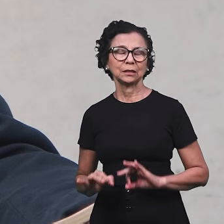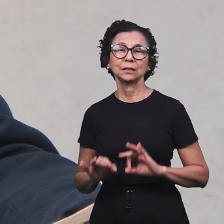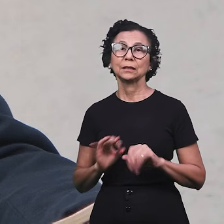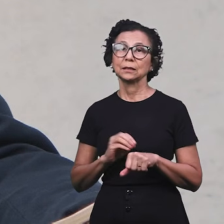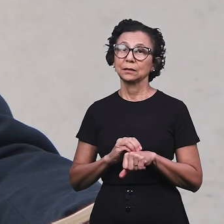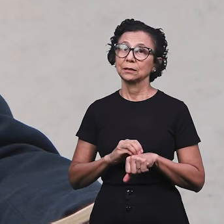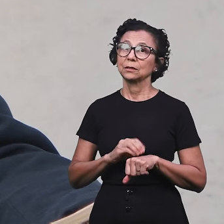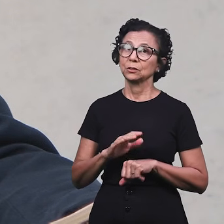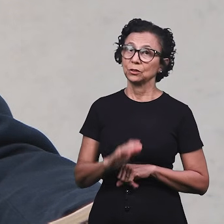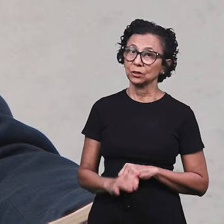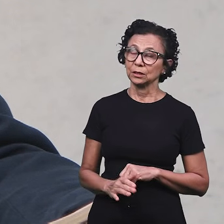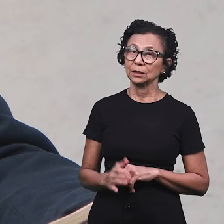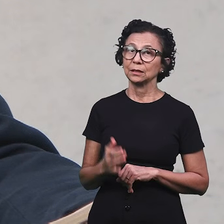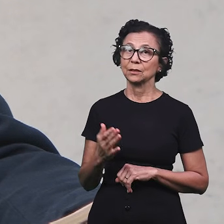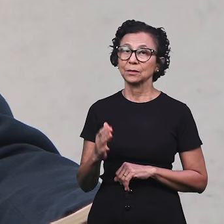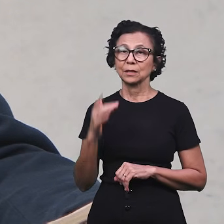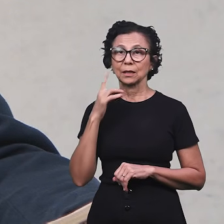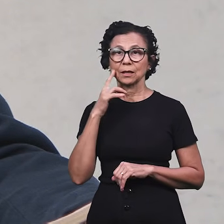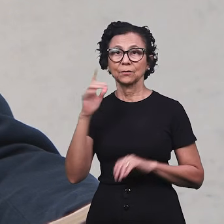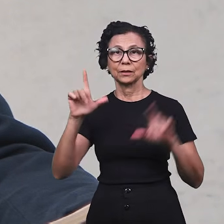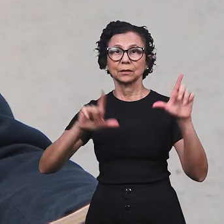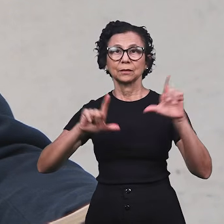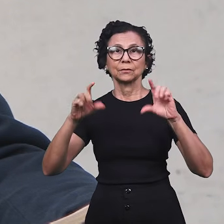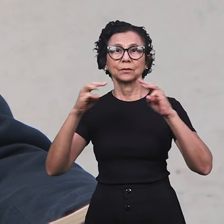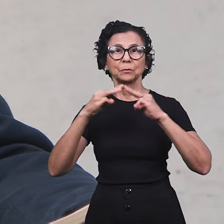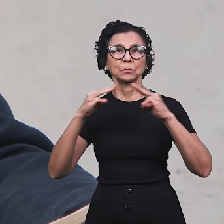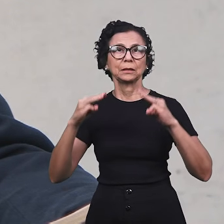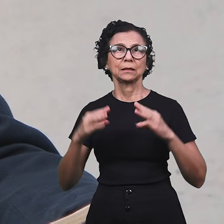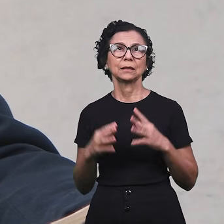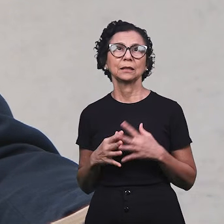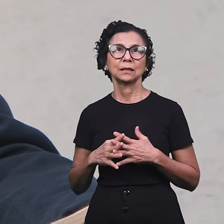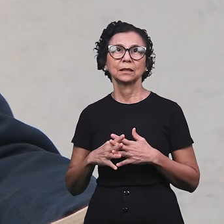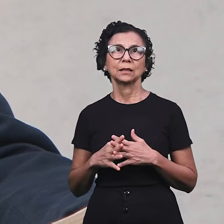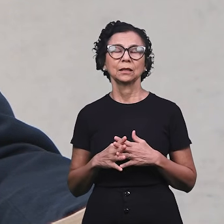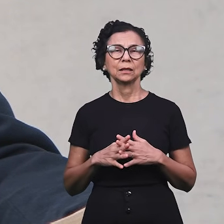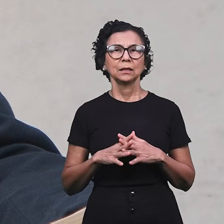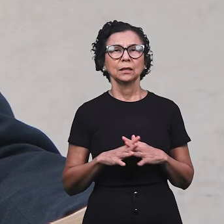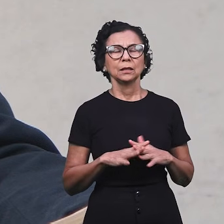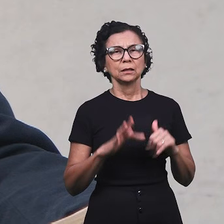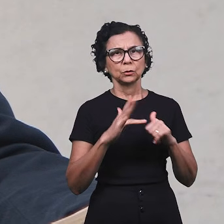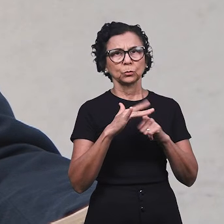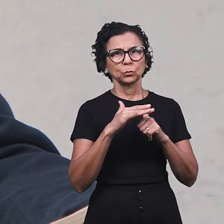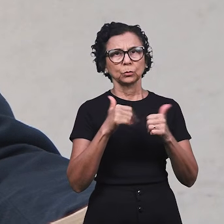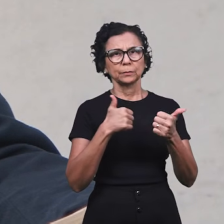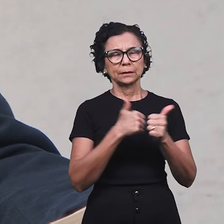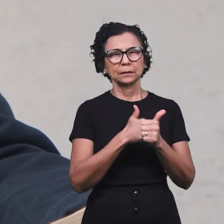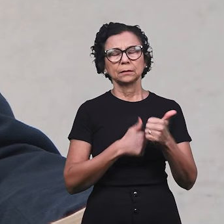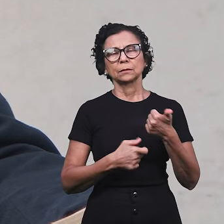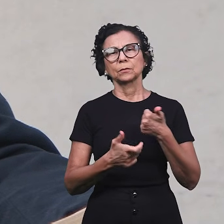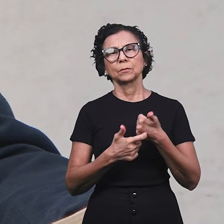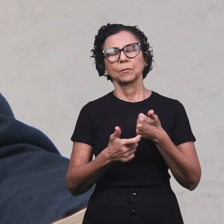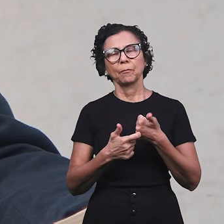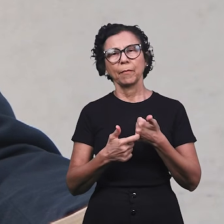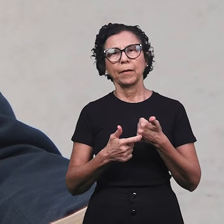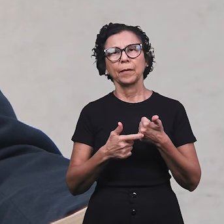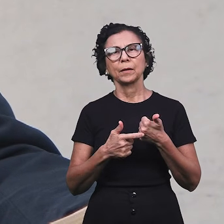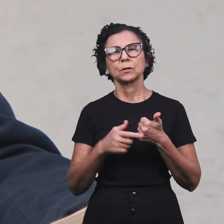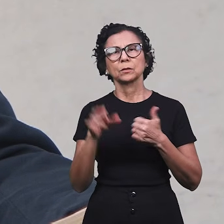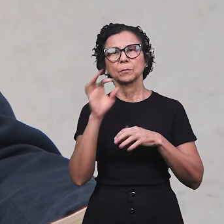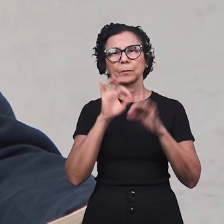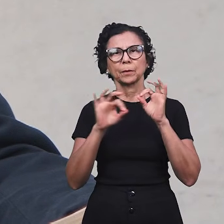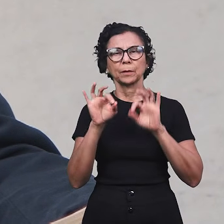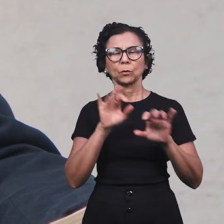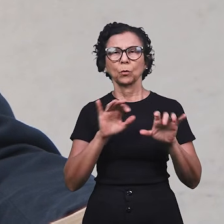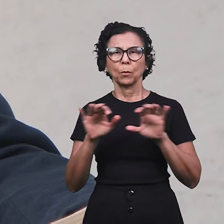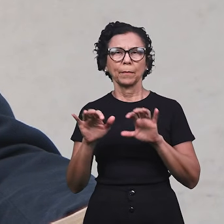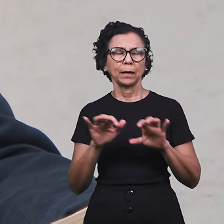assistindo conosco, sempre recomendamos, se você está assistindo pela TV Manaim, que siga o nosso canal no YouTube, curta,